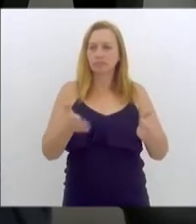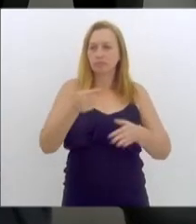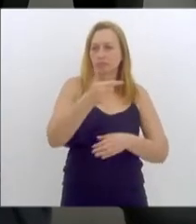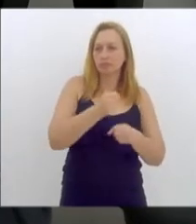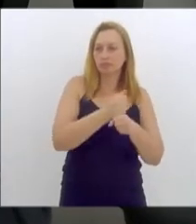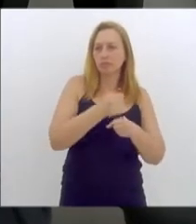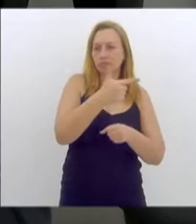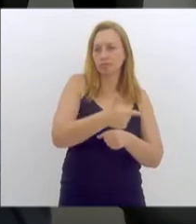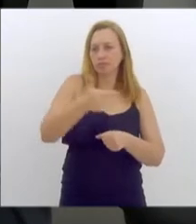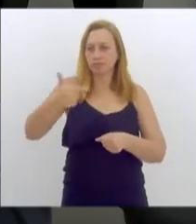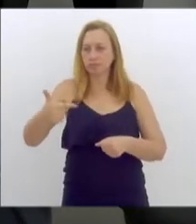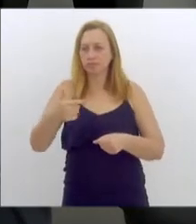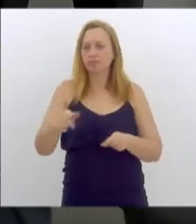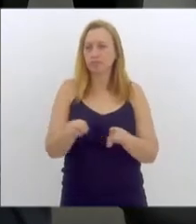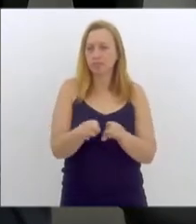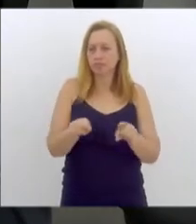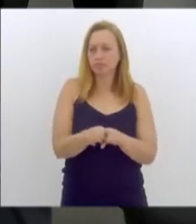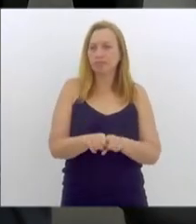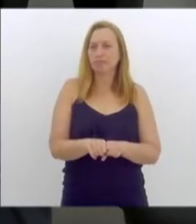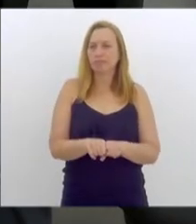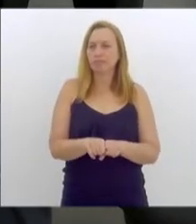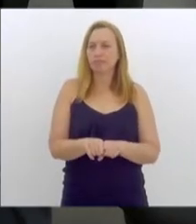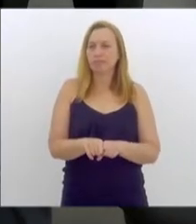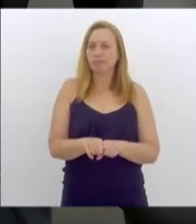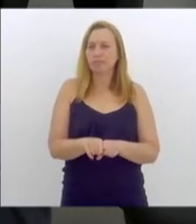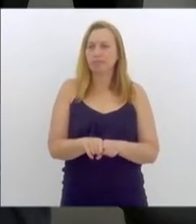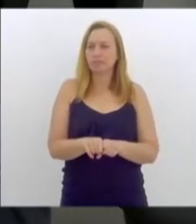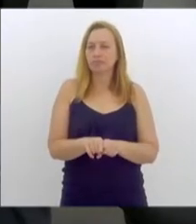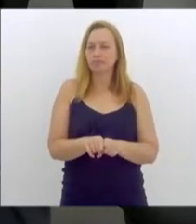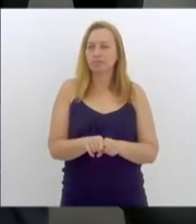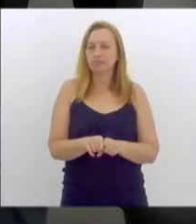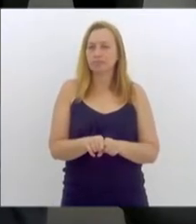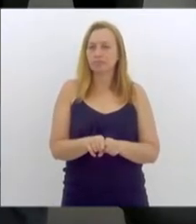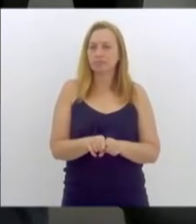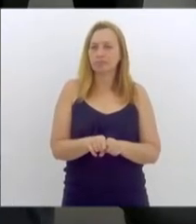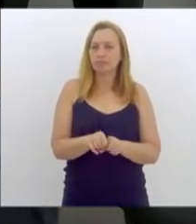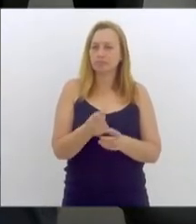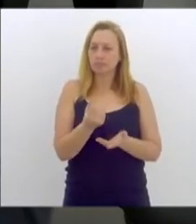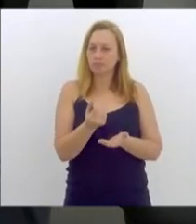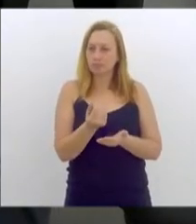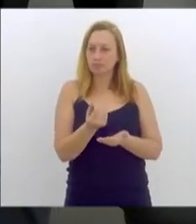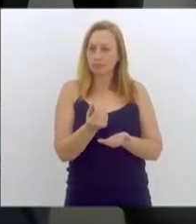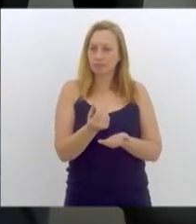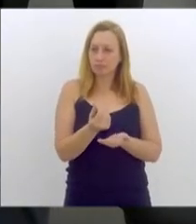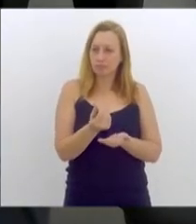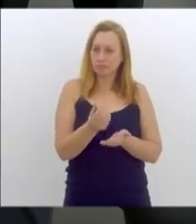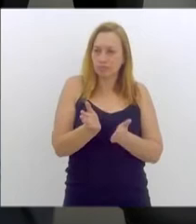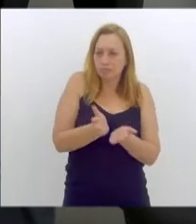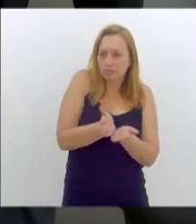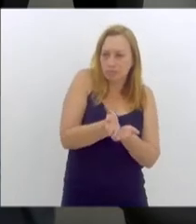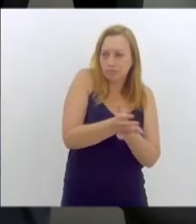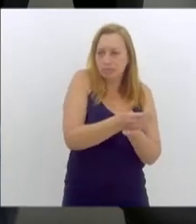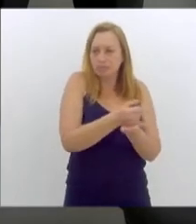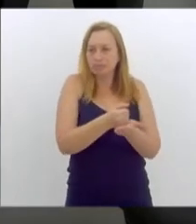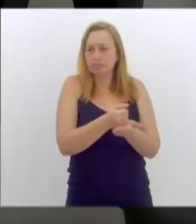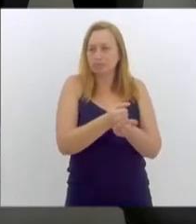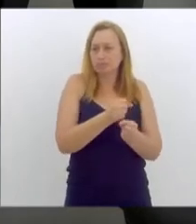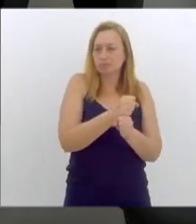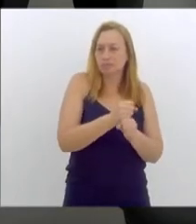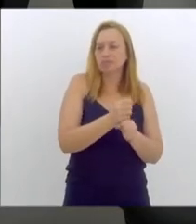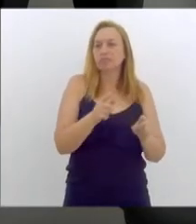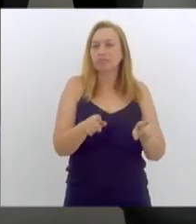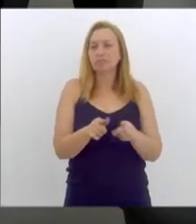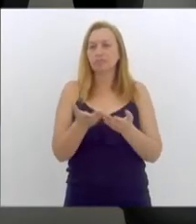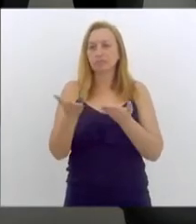que também foi uma receita Extra esse ano pode ir próximo slide e aqui nesse